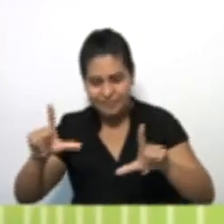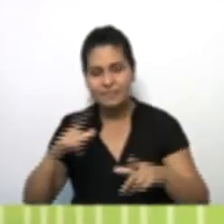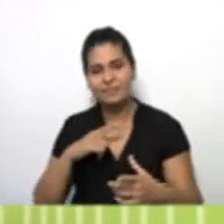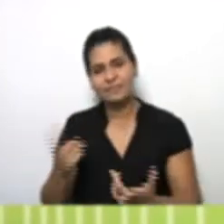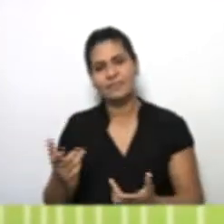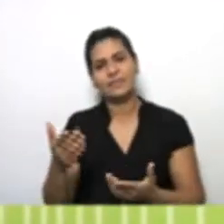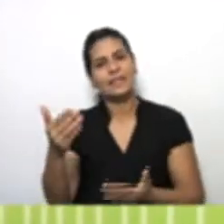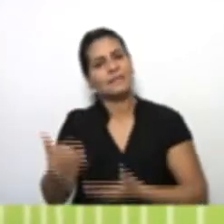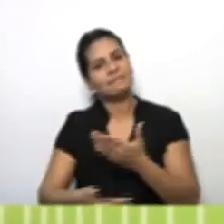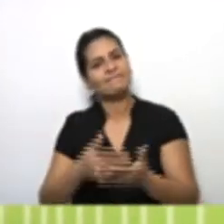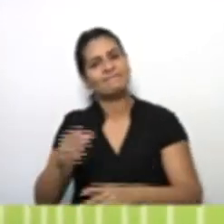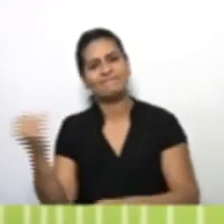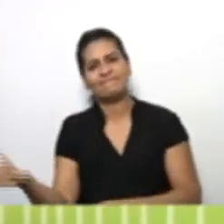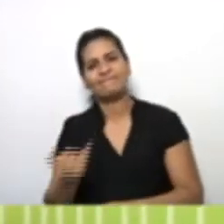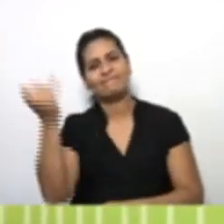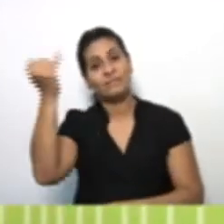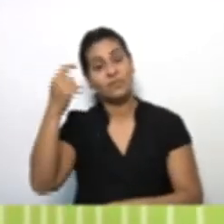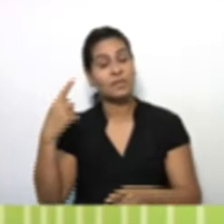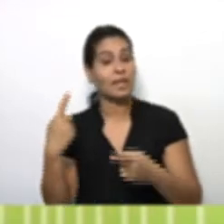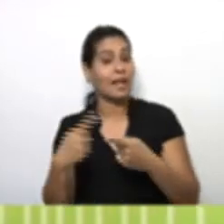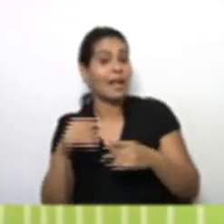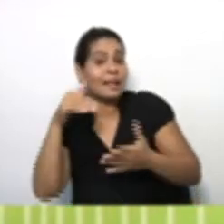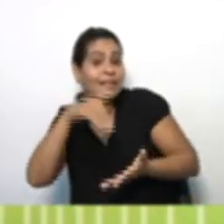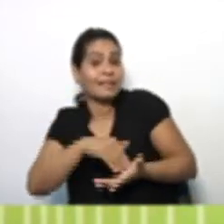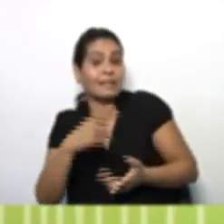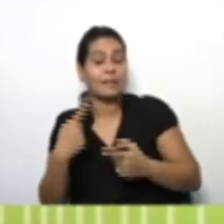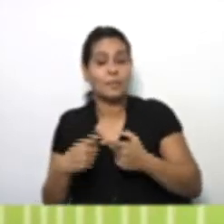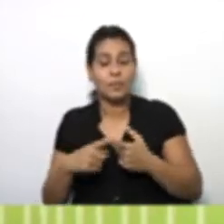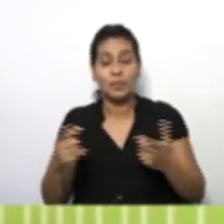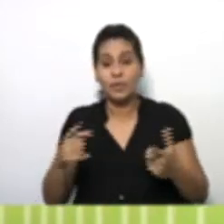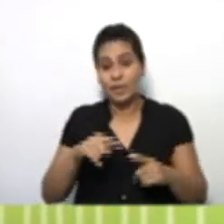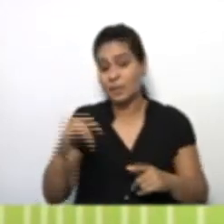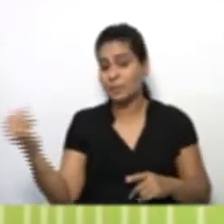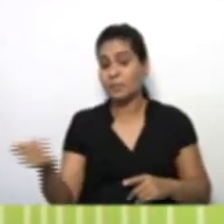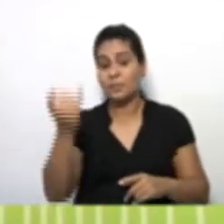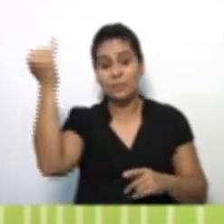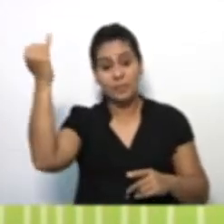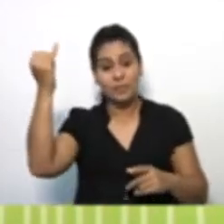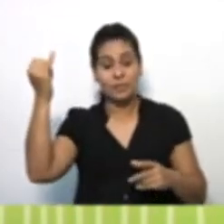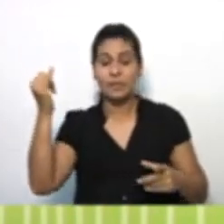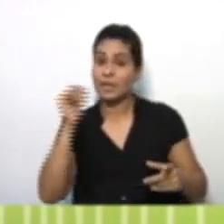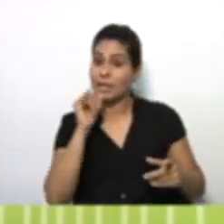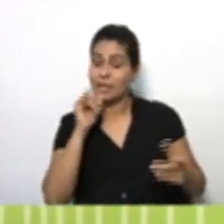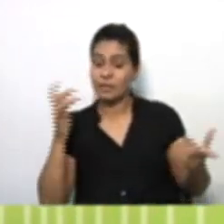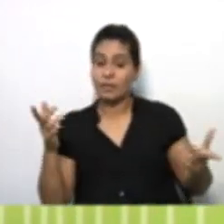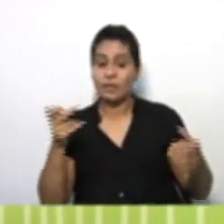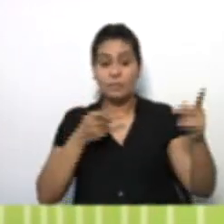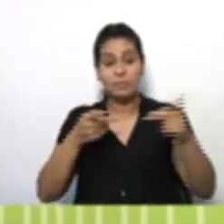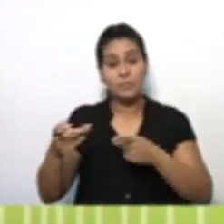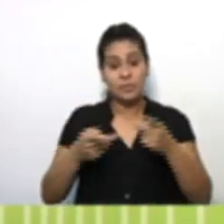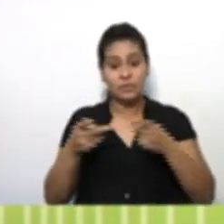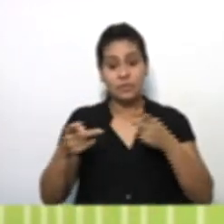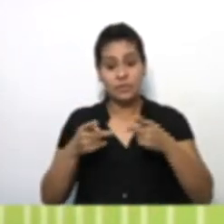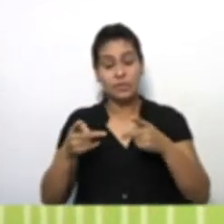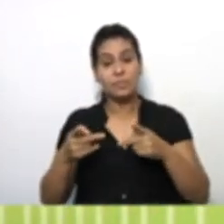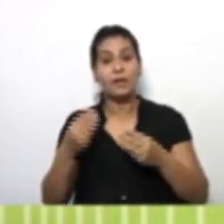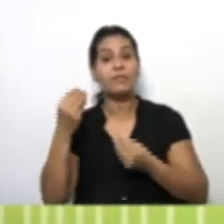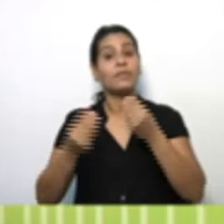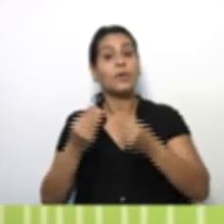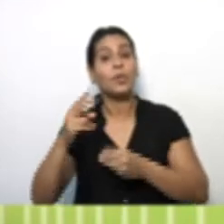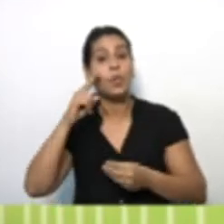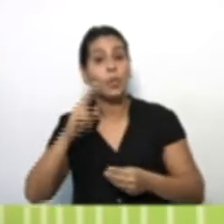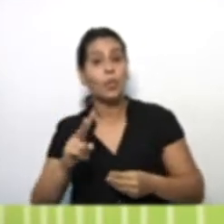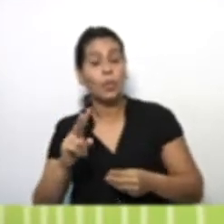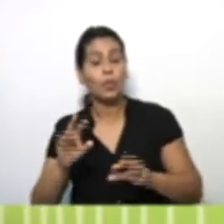vocês, pessoal, é muito importante para nós aqui, até para nós medirmos. Olha só aqui, ó, eu já estou até trazendo a questão do planejamento, para a gente medir